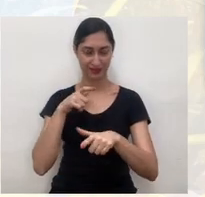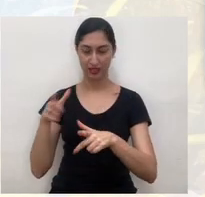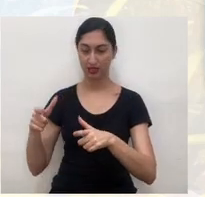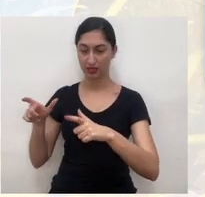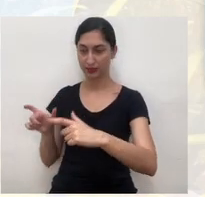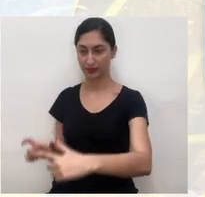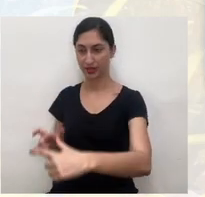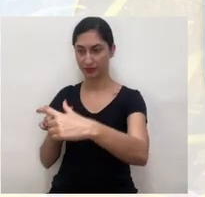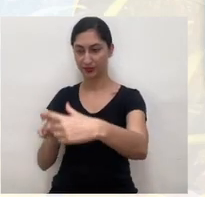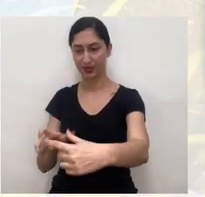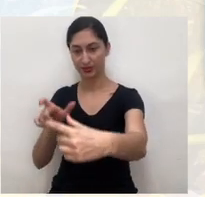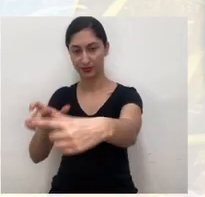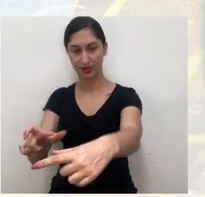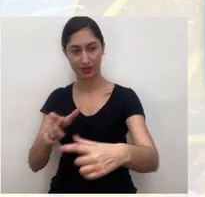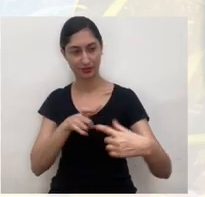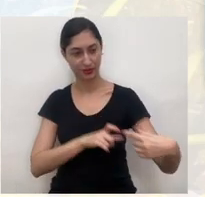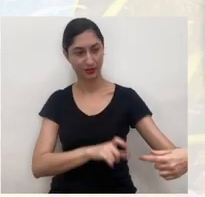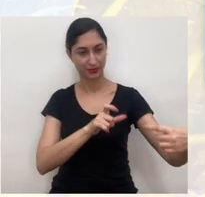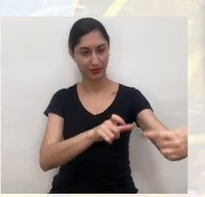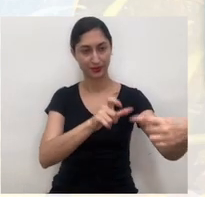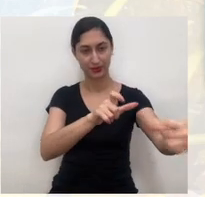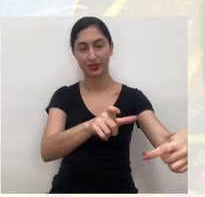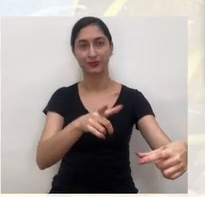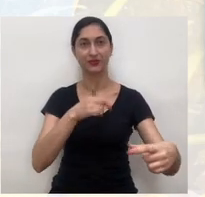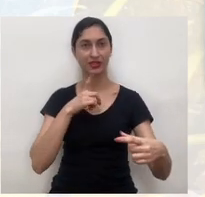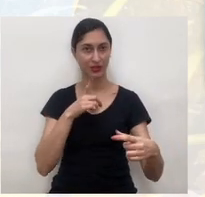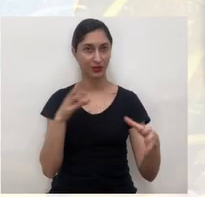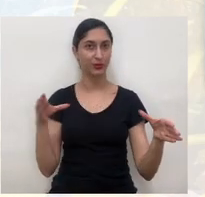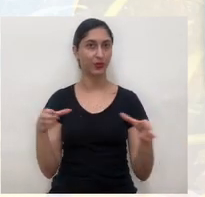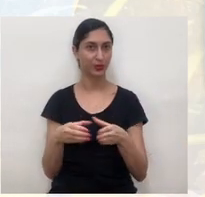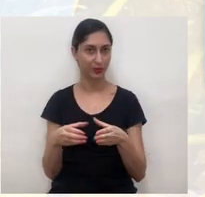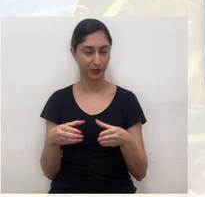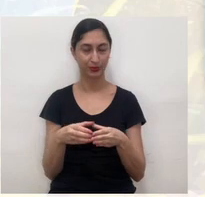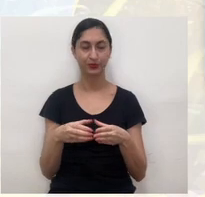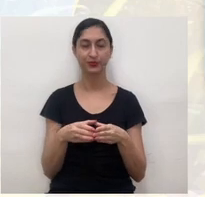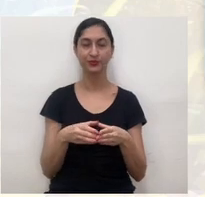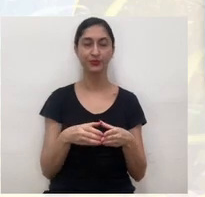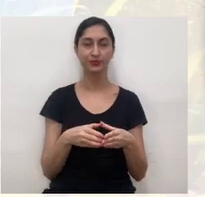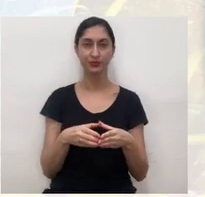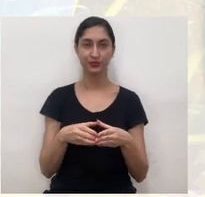todas ordenadas, aquele grupo, tem um grupo de